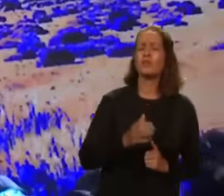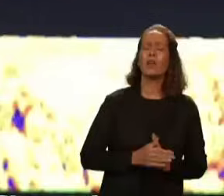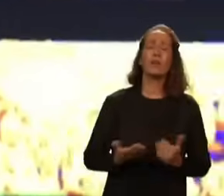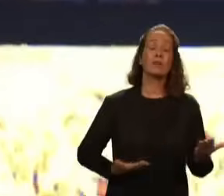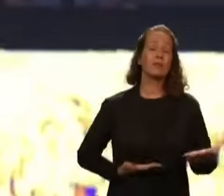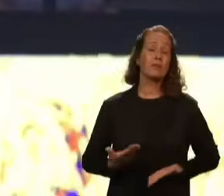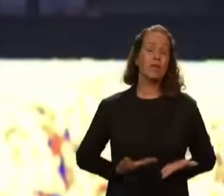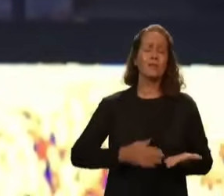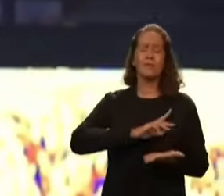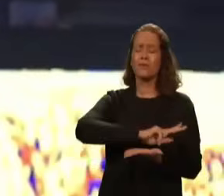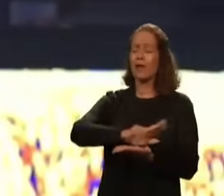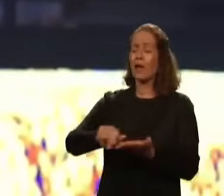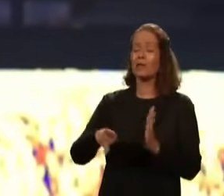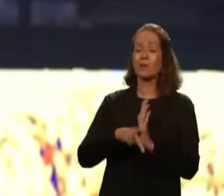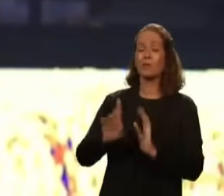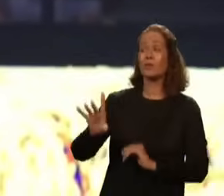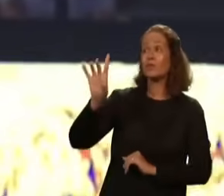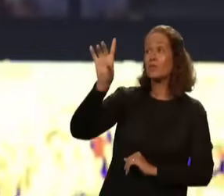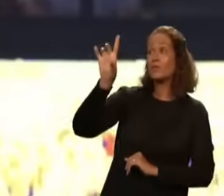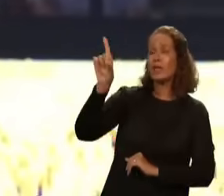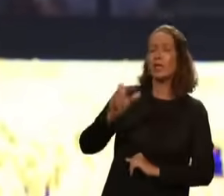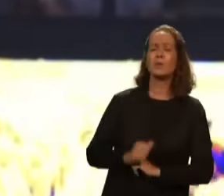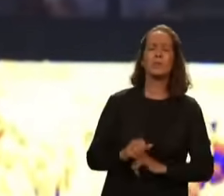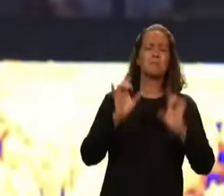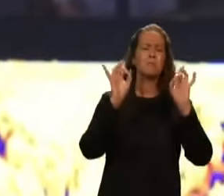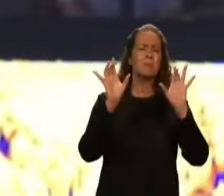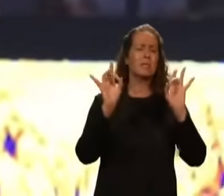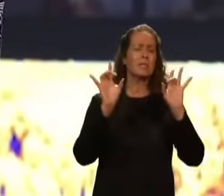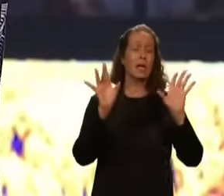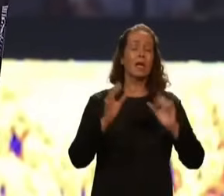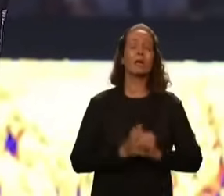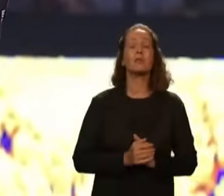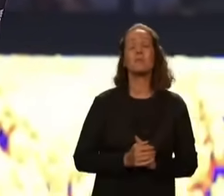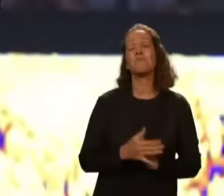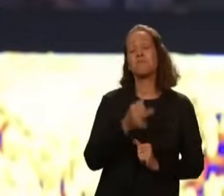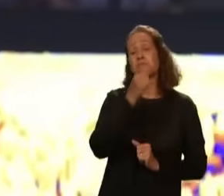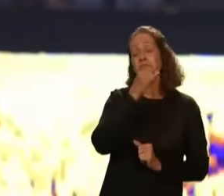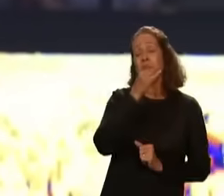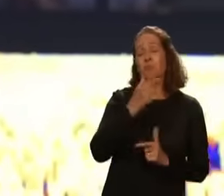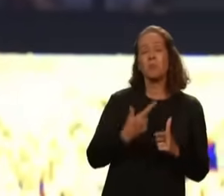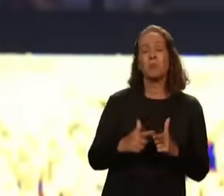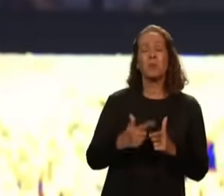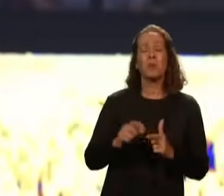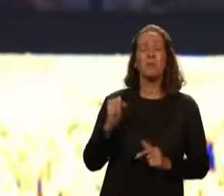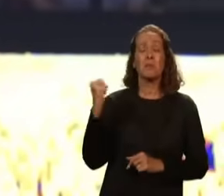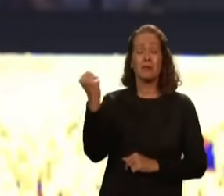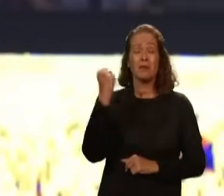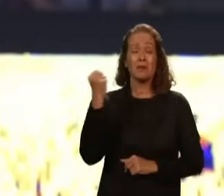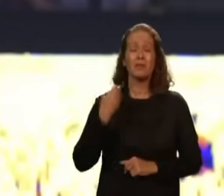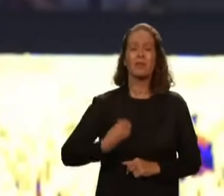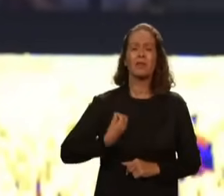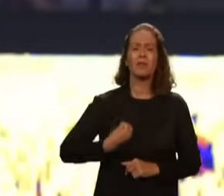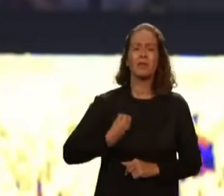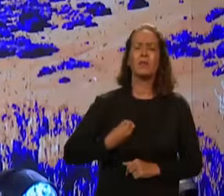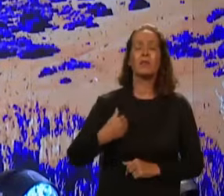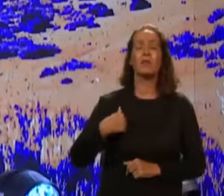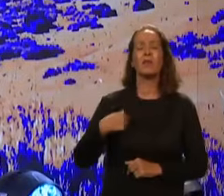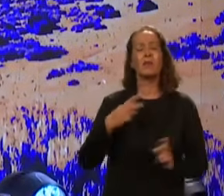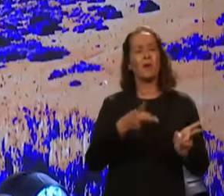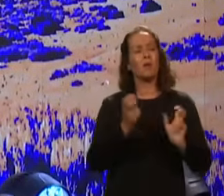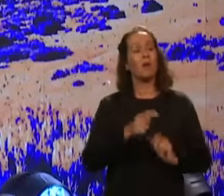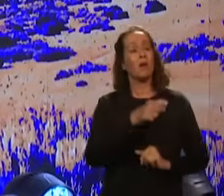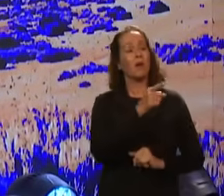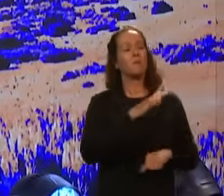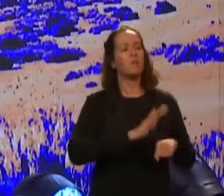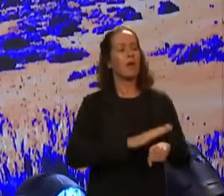de Deus maravilhosos. Eu sempre falo isso com a Paty. Eu vejo uma tragédia acontecendo na vida de alguém, eu falo ali, Paty, muito mais crente do